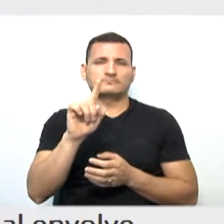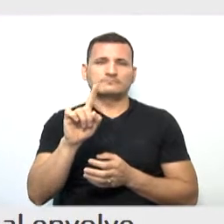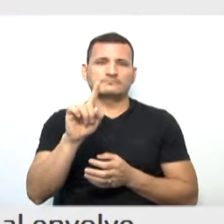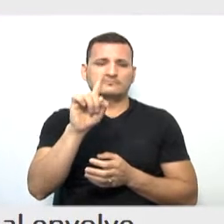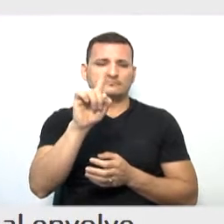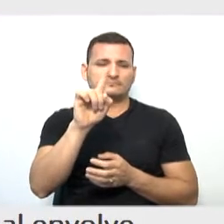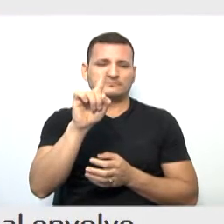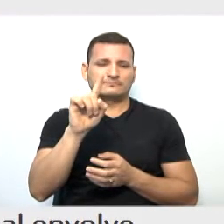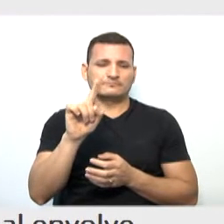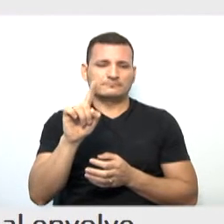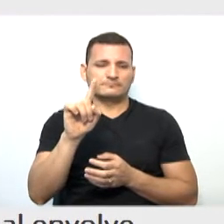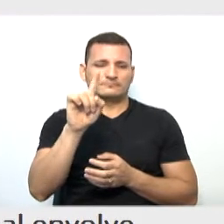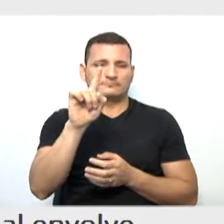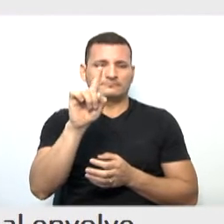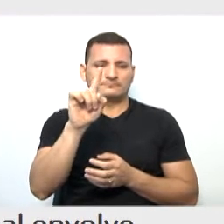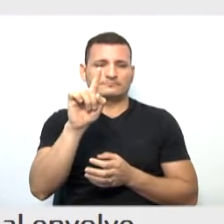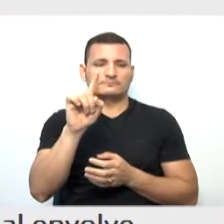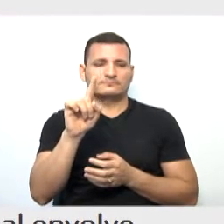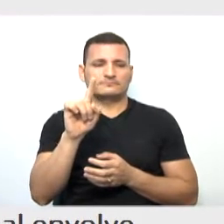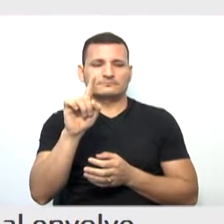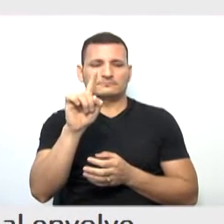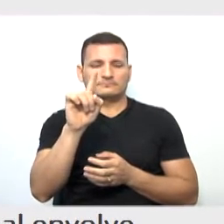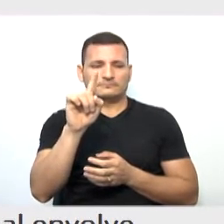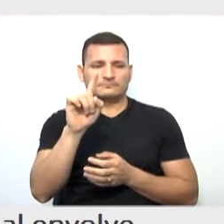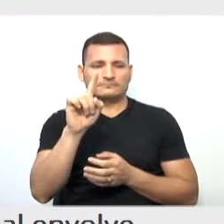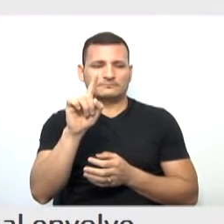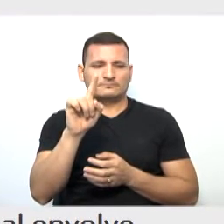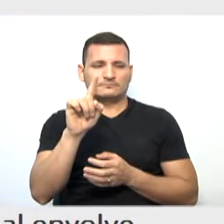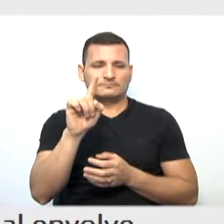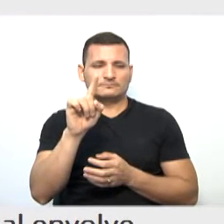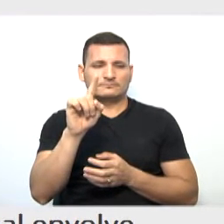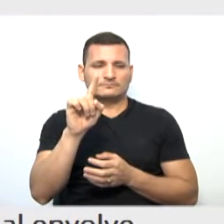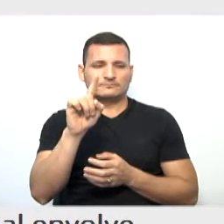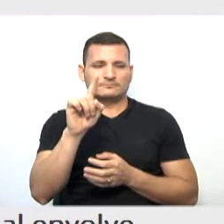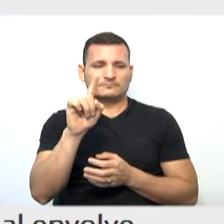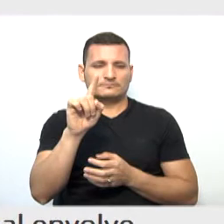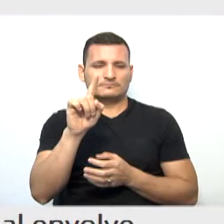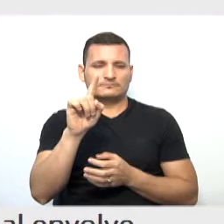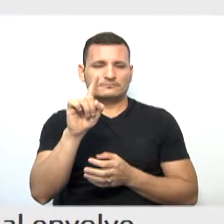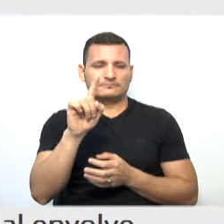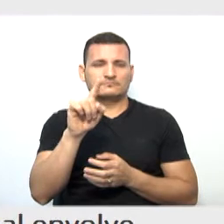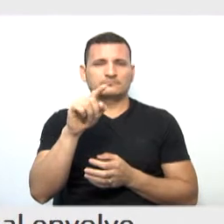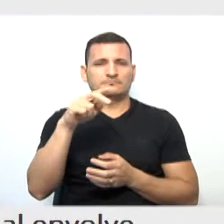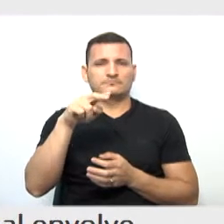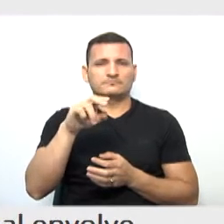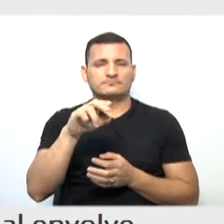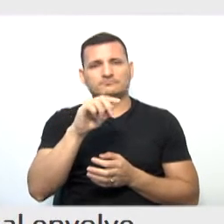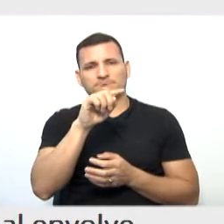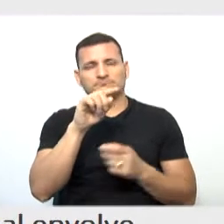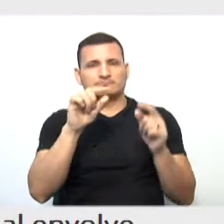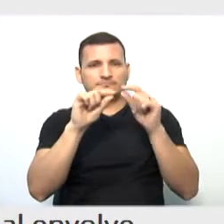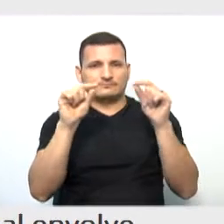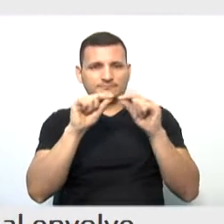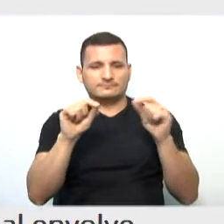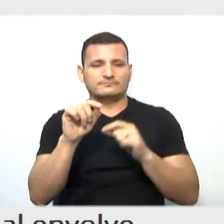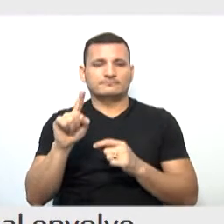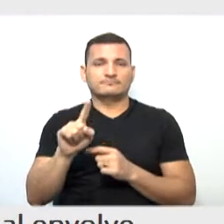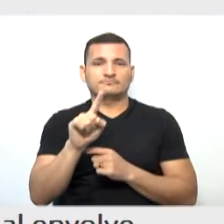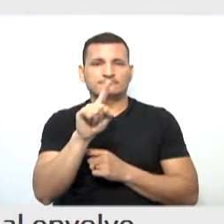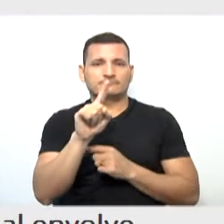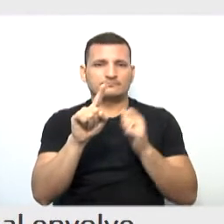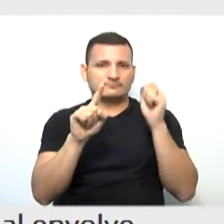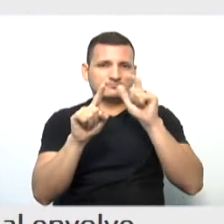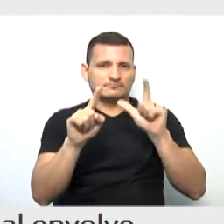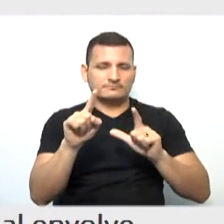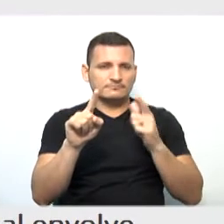comportar. A gente colocou aqui, ó, essa primeira notícia, quando eu passo o mouse, ó, ele fica